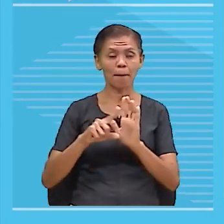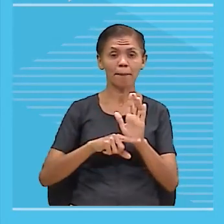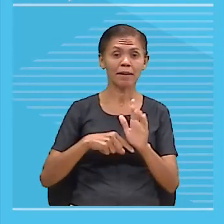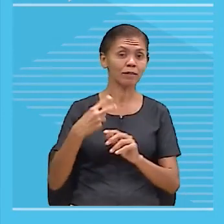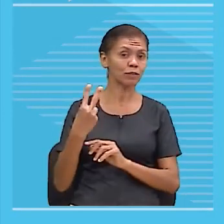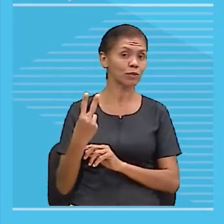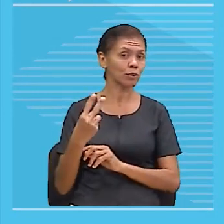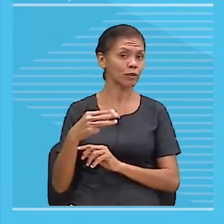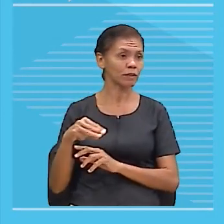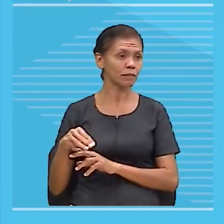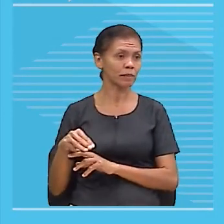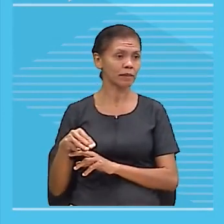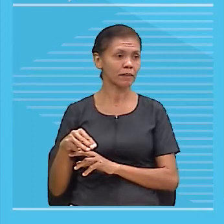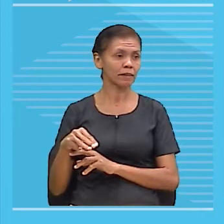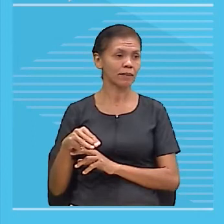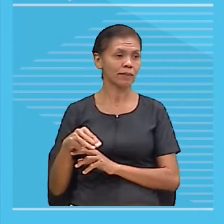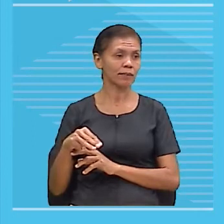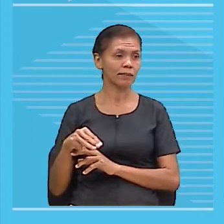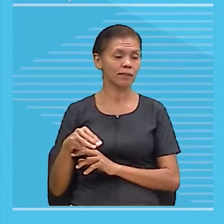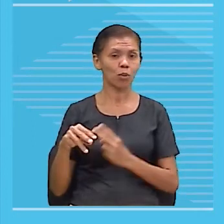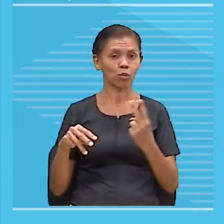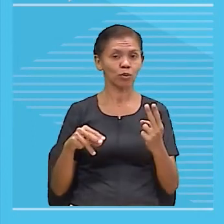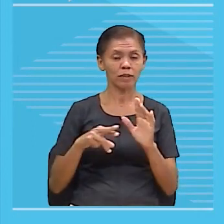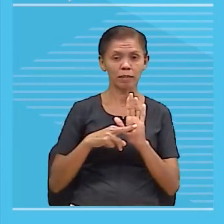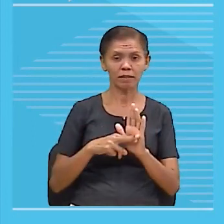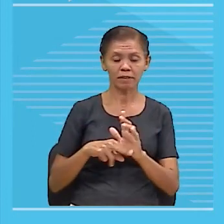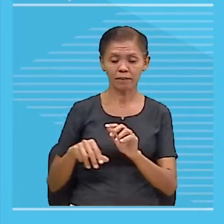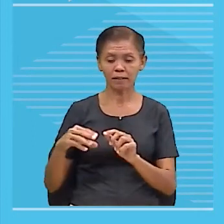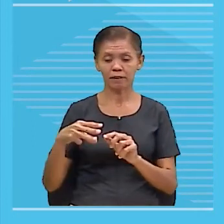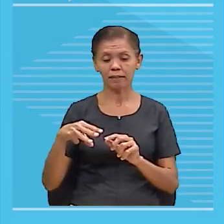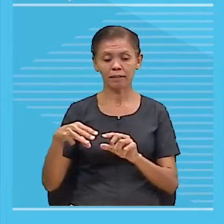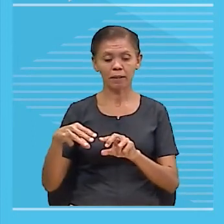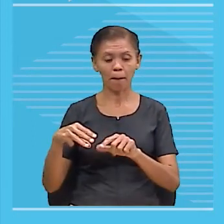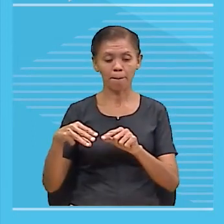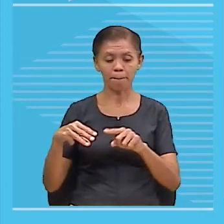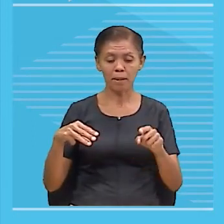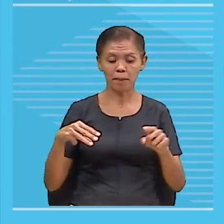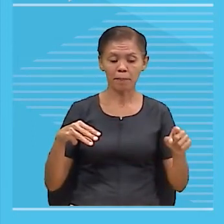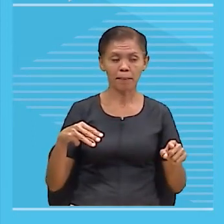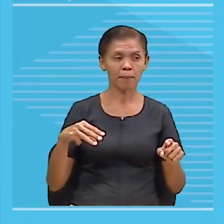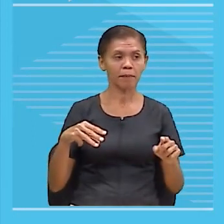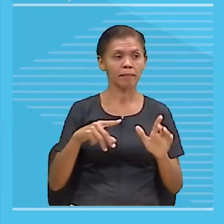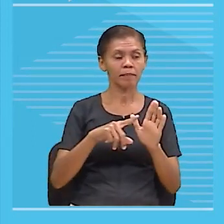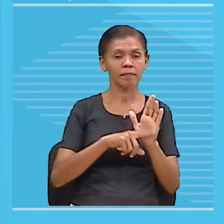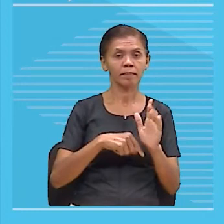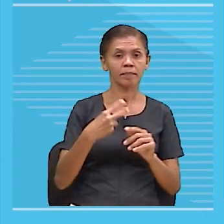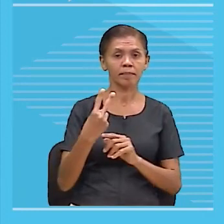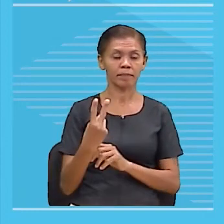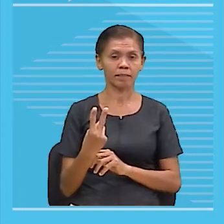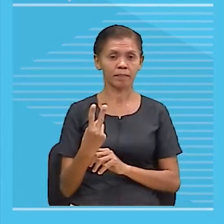O 2 representa que eu saltei 2 casas, e o menos 2, né, o sinal de